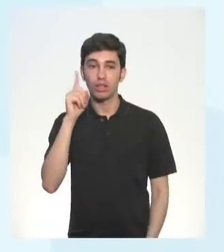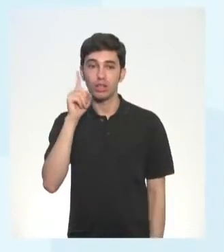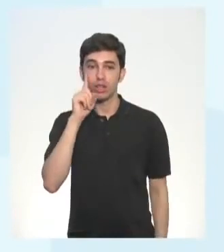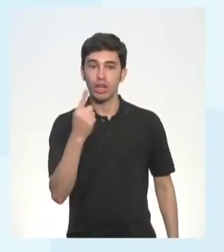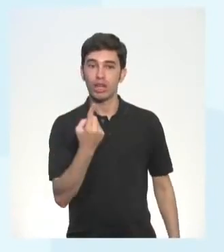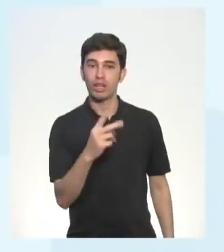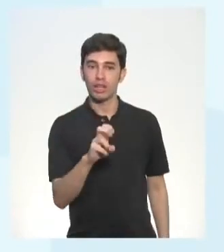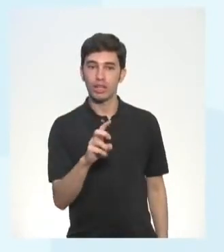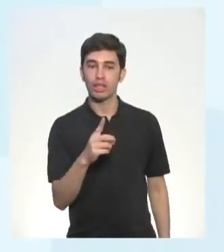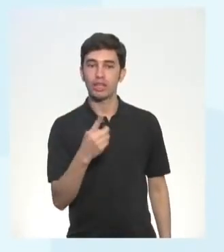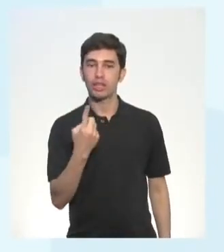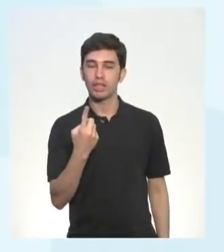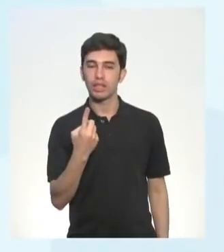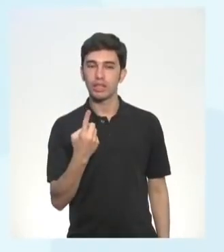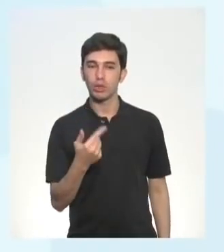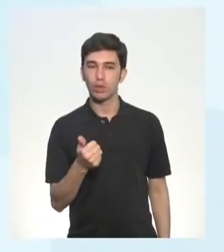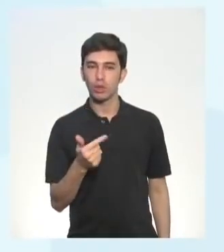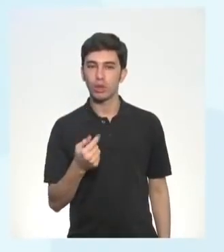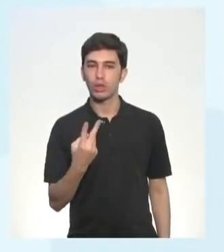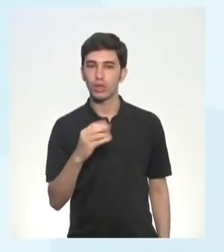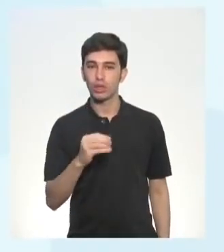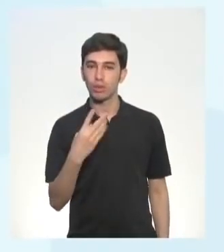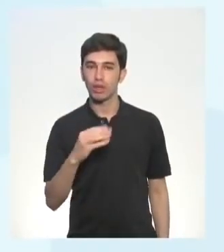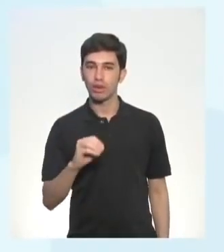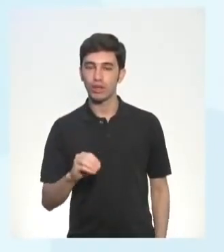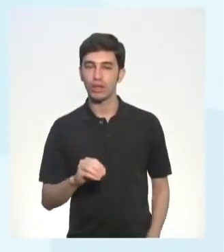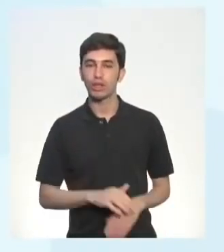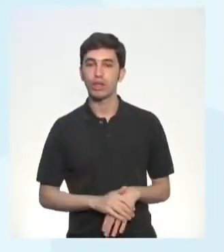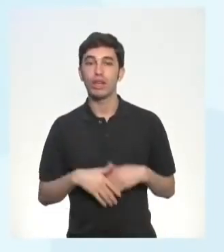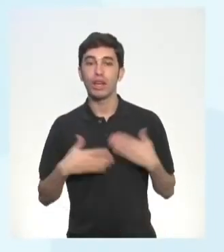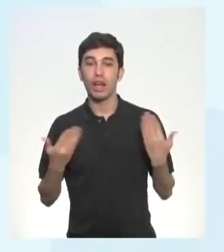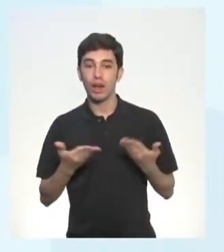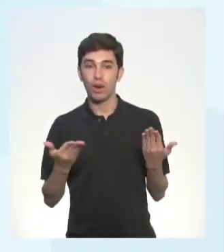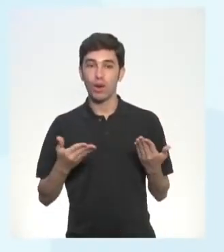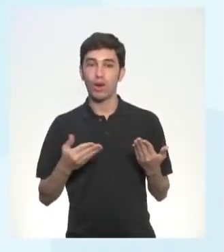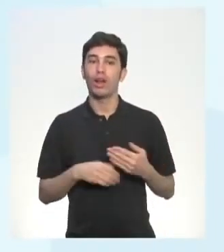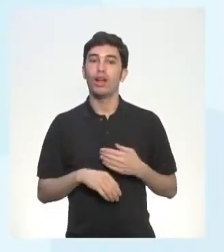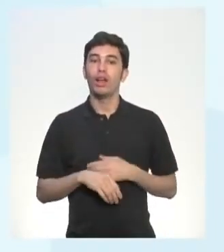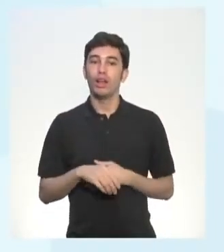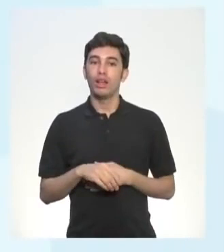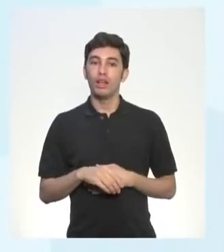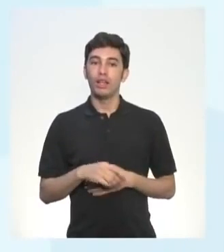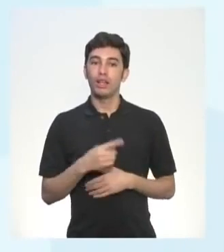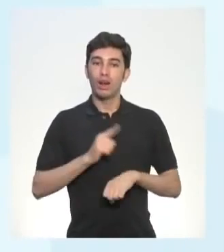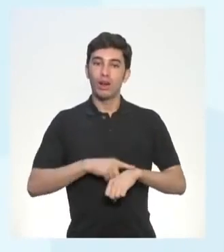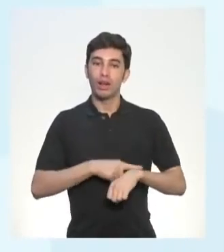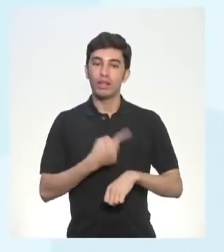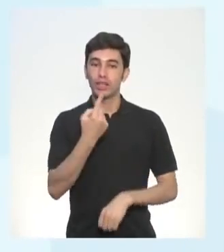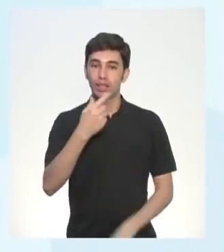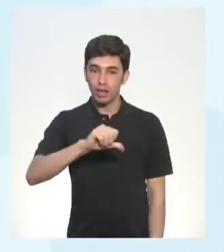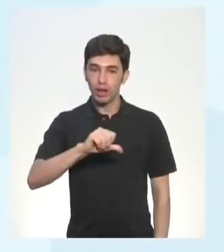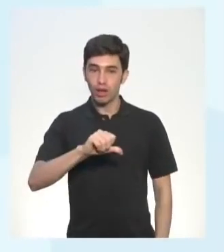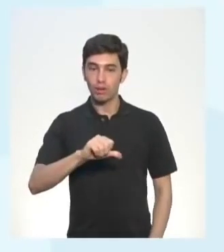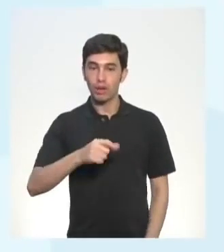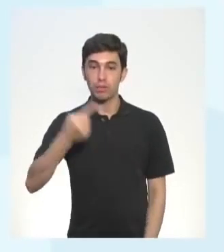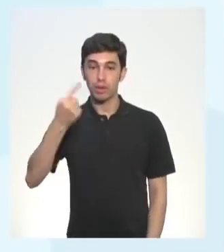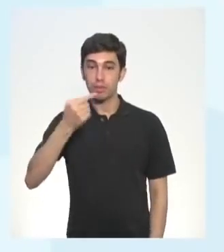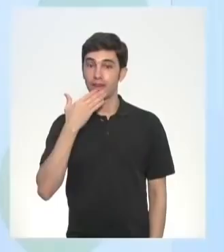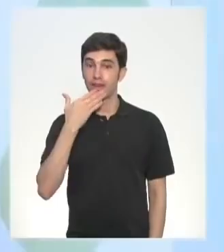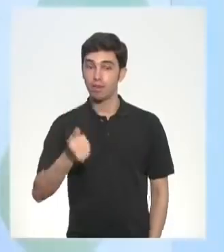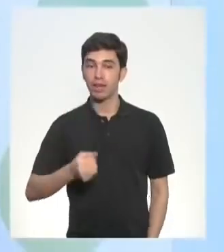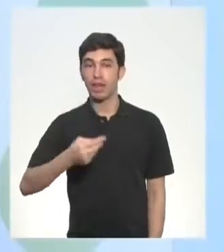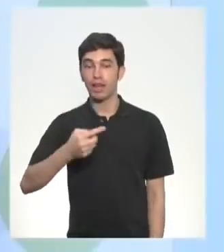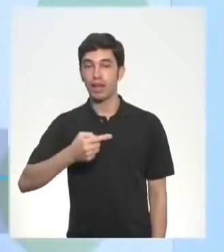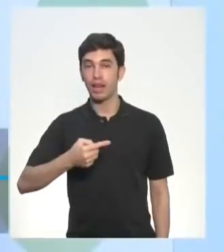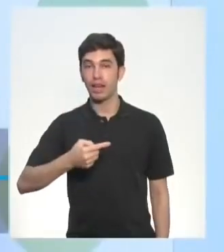a segunda chamada. Agora é uma carta de convocação, né, dos condôminos para